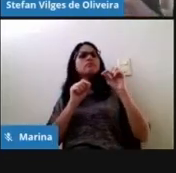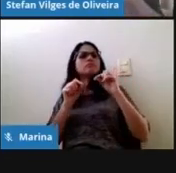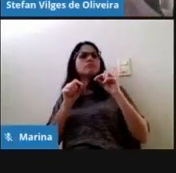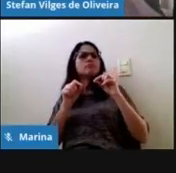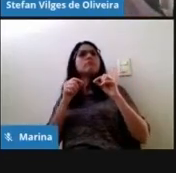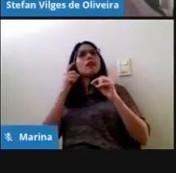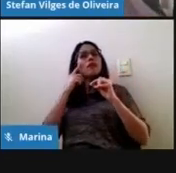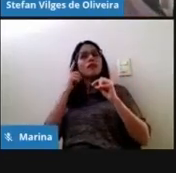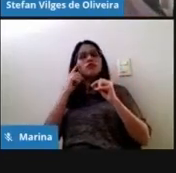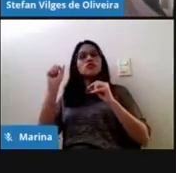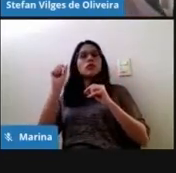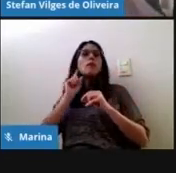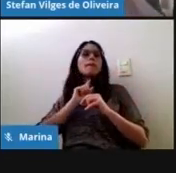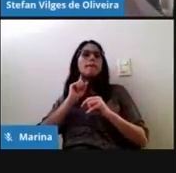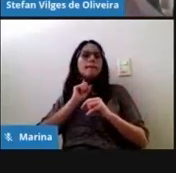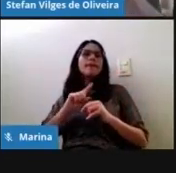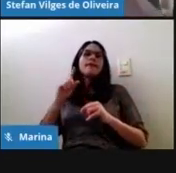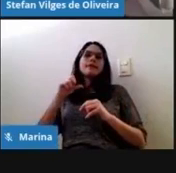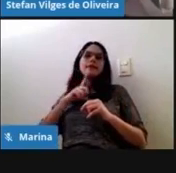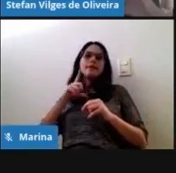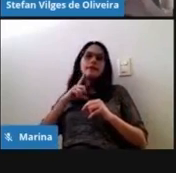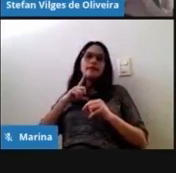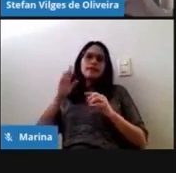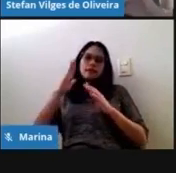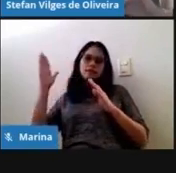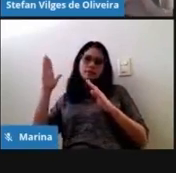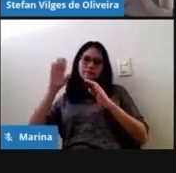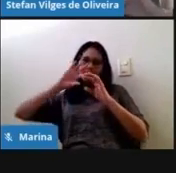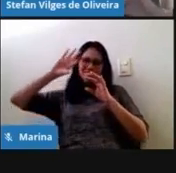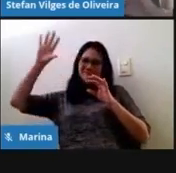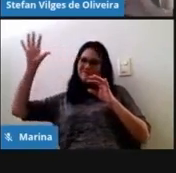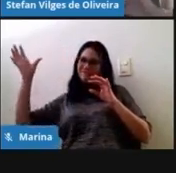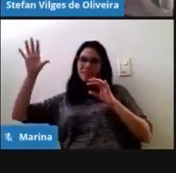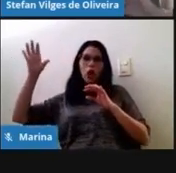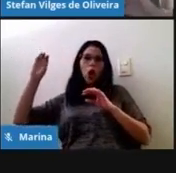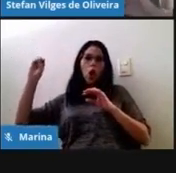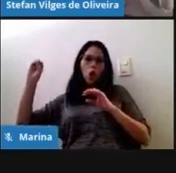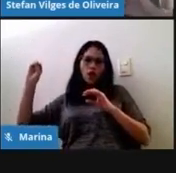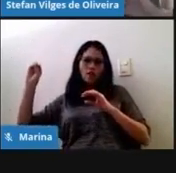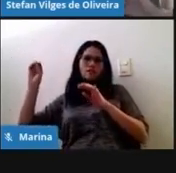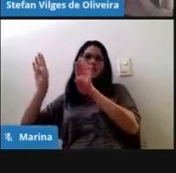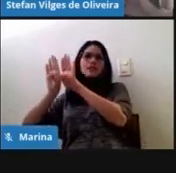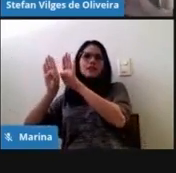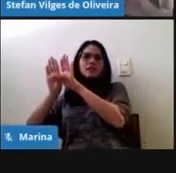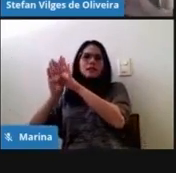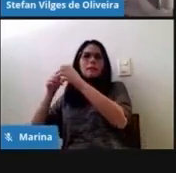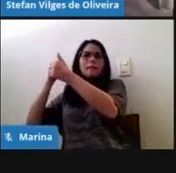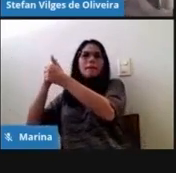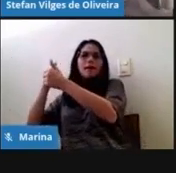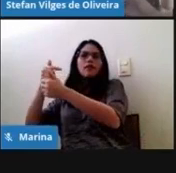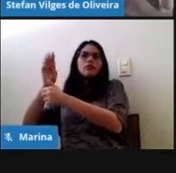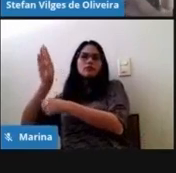estado de Minas apresenta, na sua região do oeste de Minas e região metropolitana de Belo Horizonte,